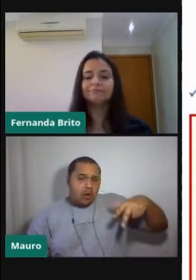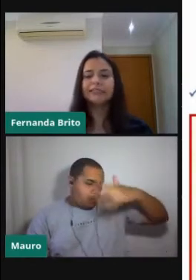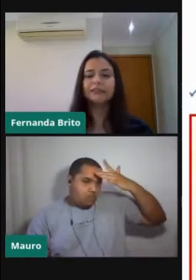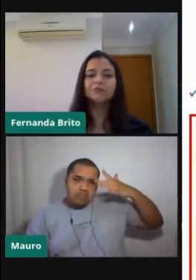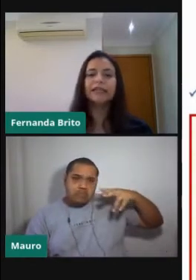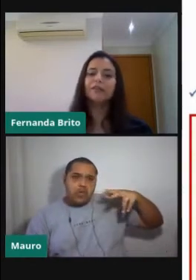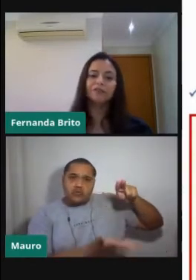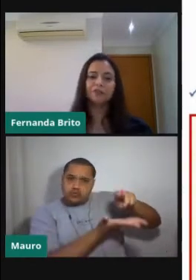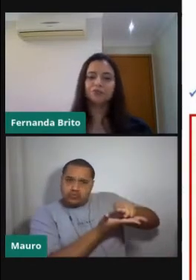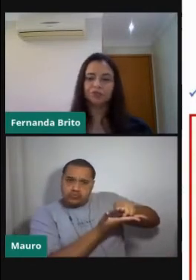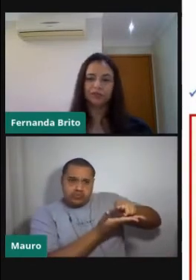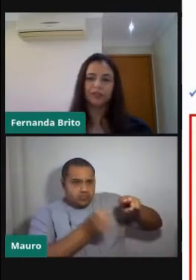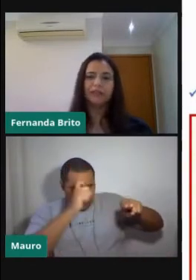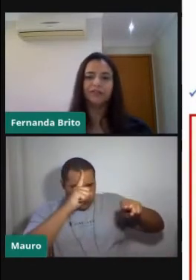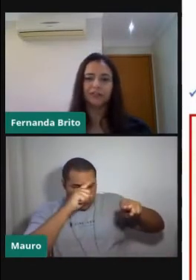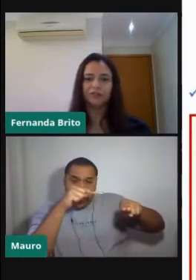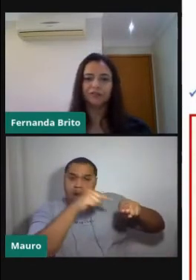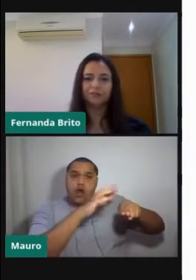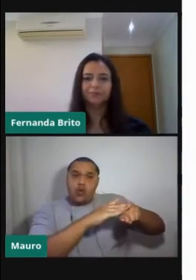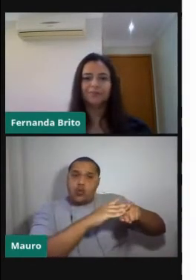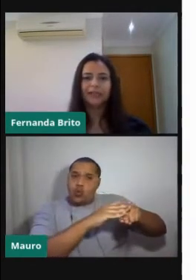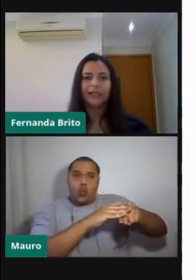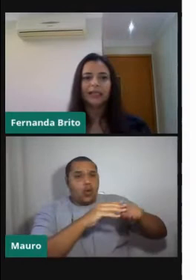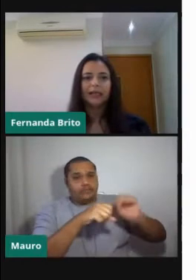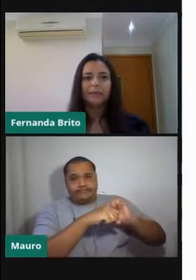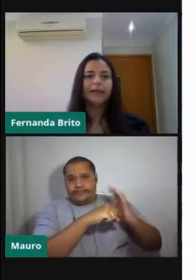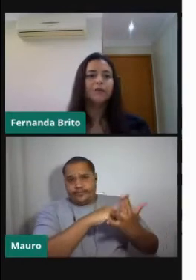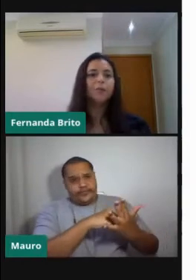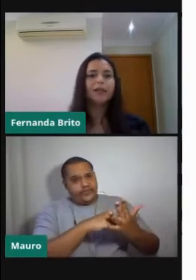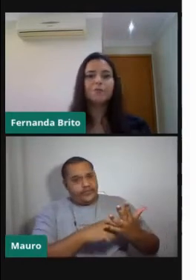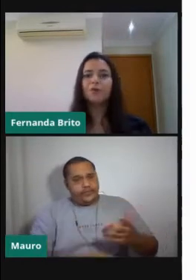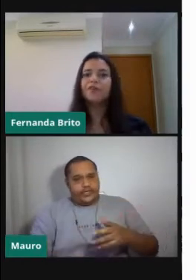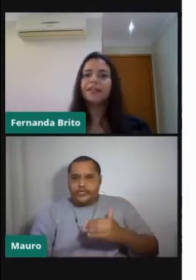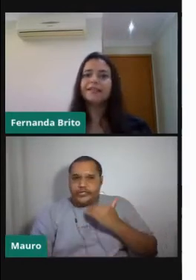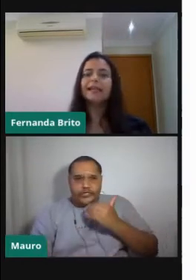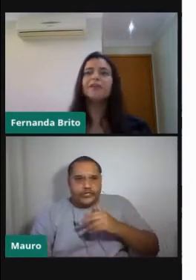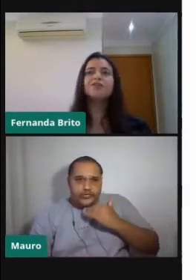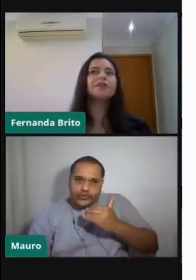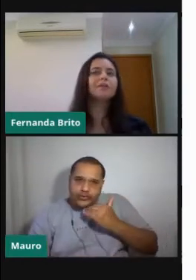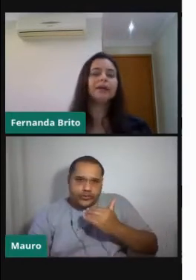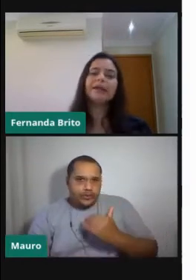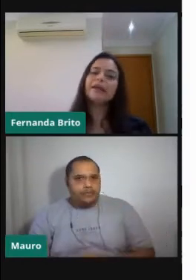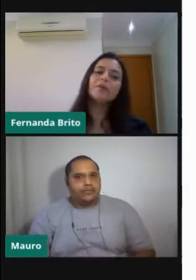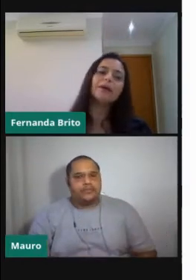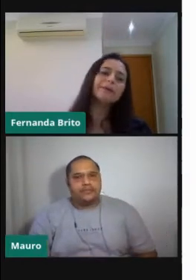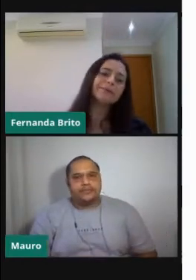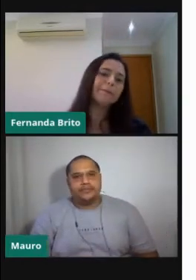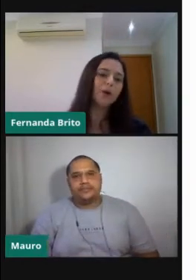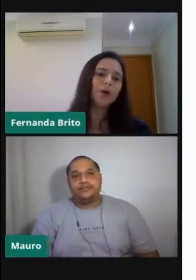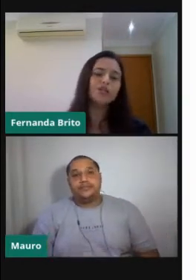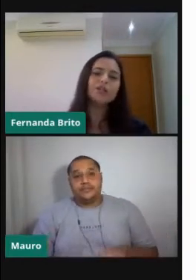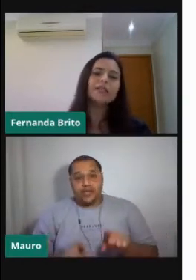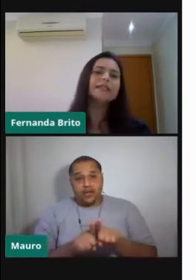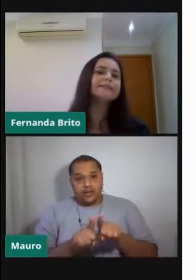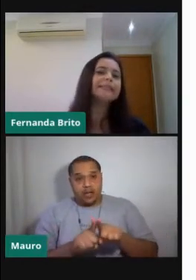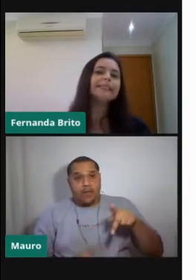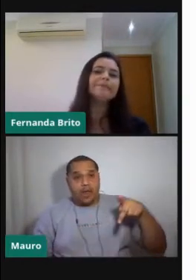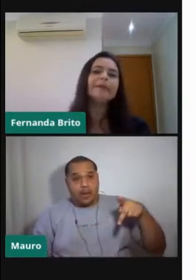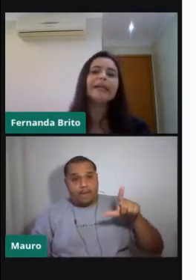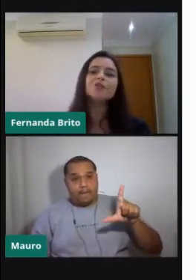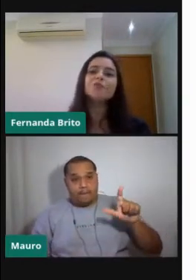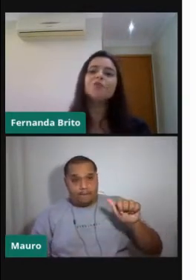não tem efeitos relevantes. Bem, o plasma convalescente, que também é uma aposta,